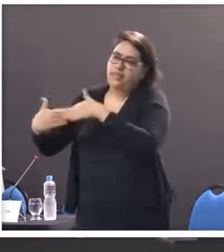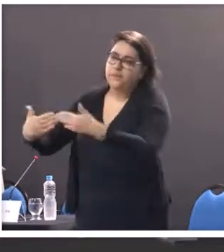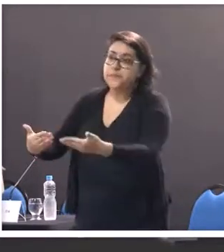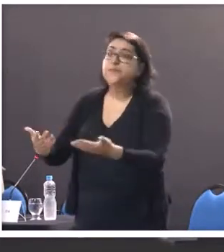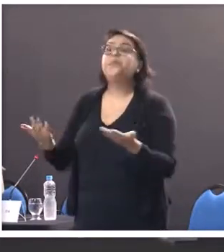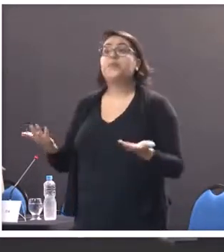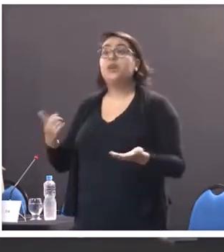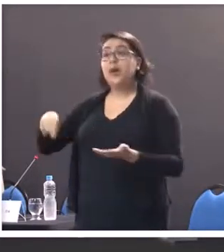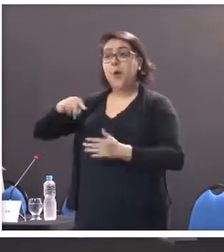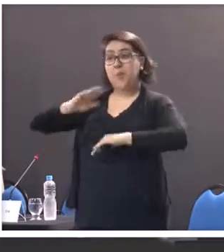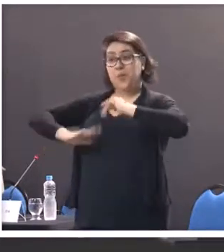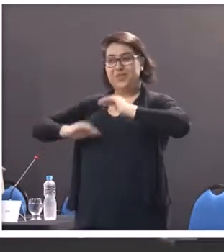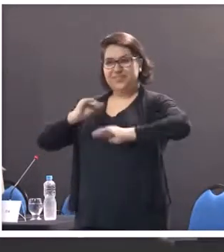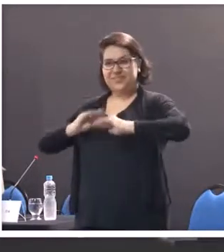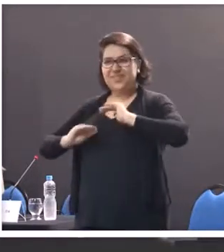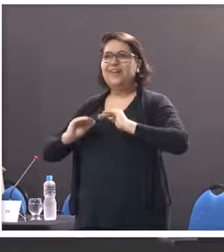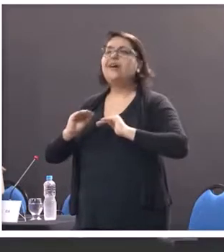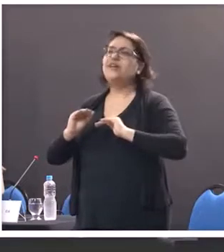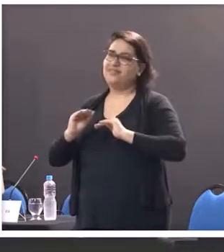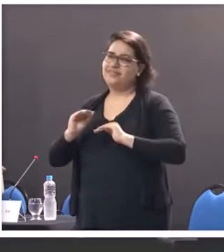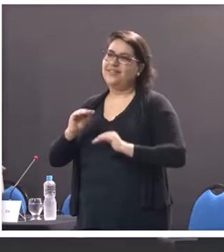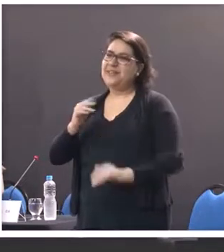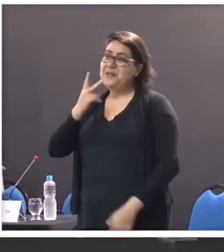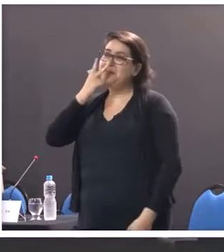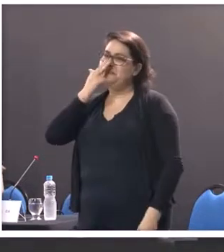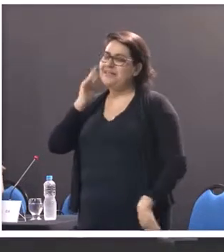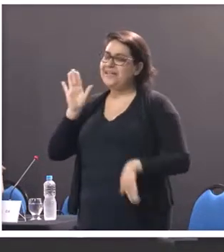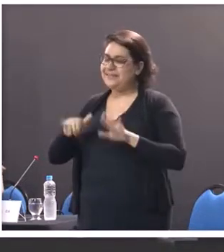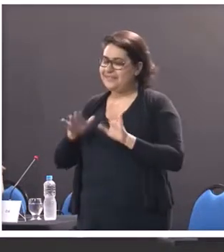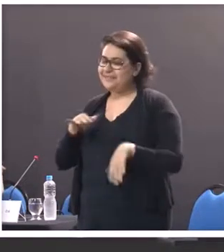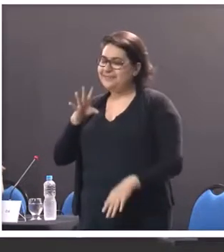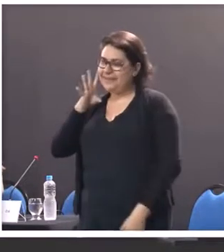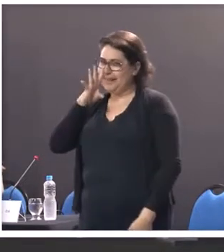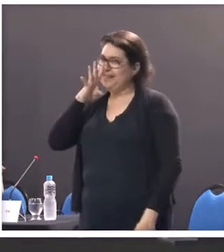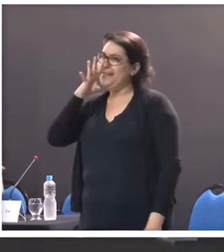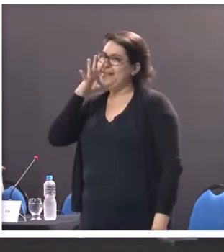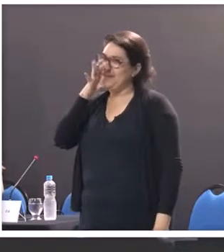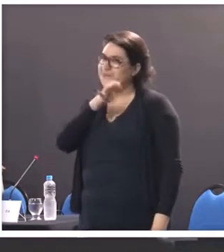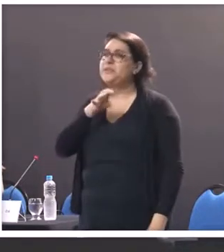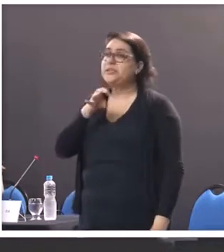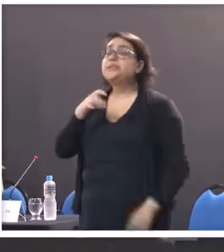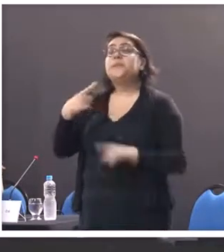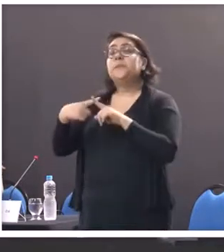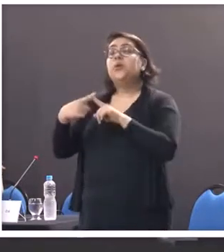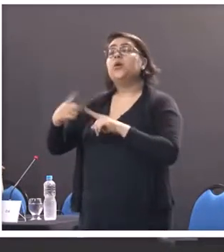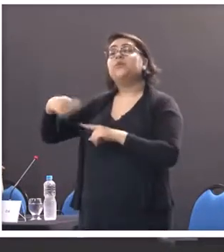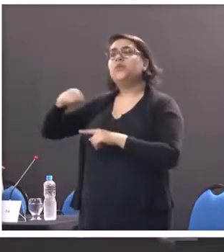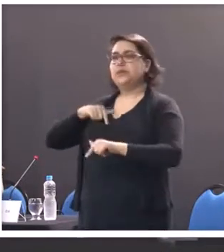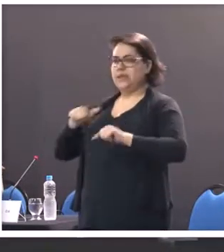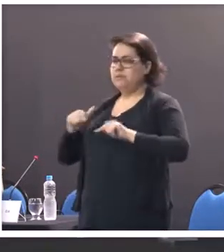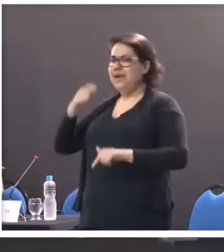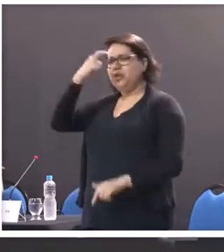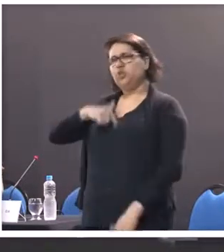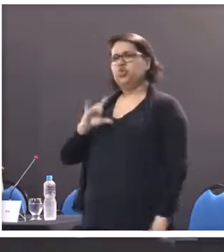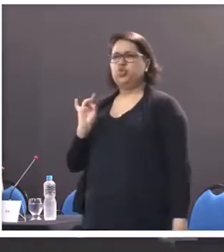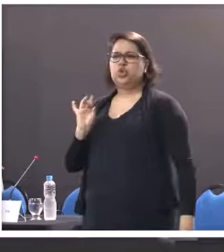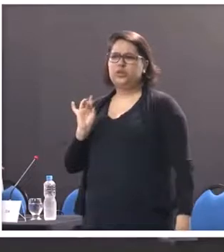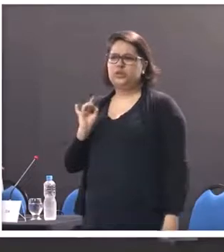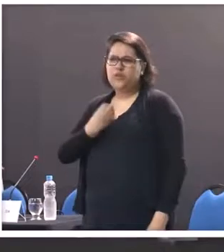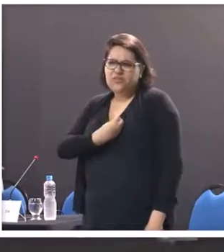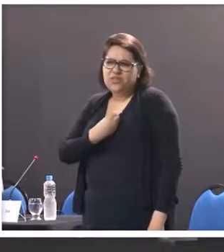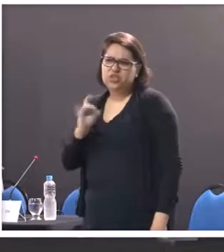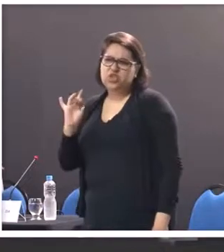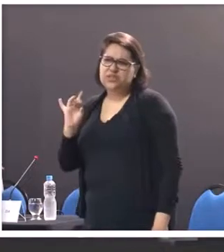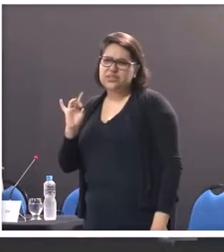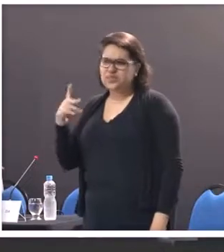E a nossa profissão é muito penosa, né, algumas vezes. E eu costumo dizer que a gente não trabalha sozinho, a gente não vive